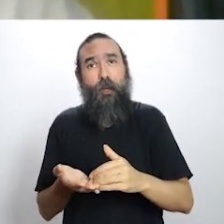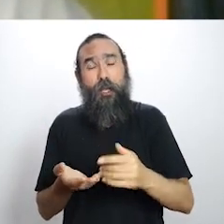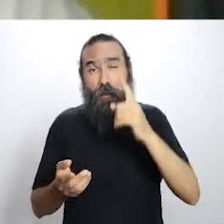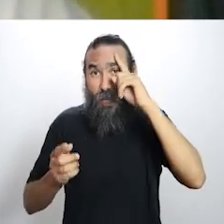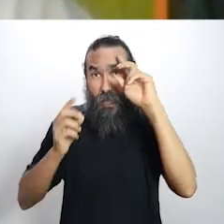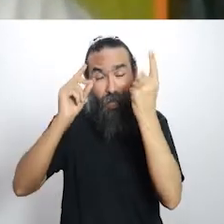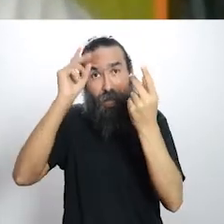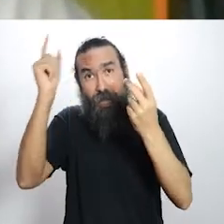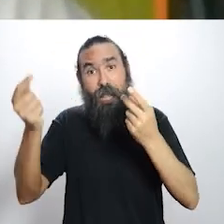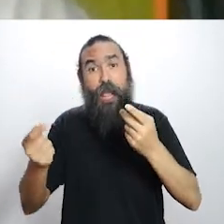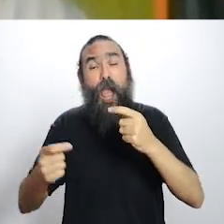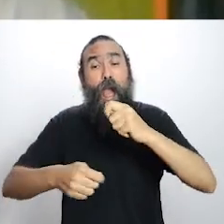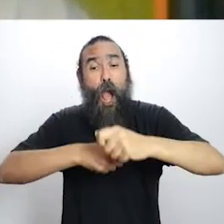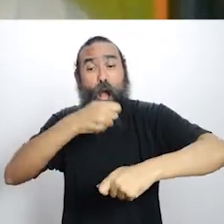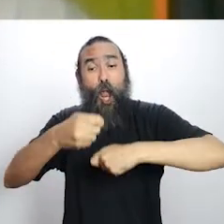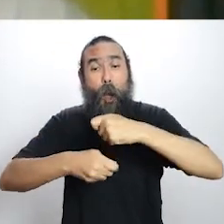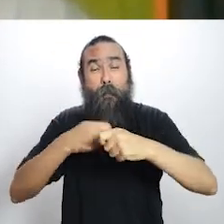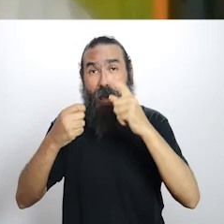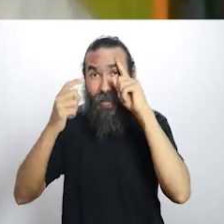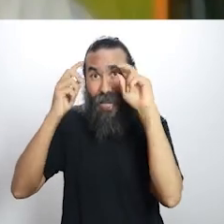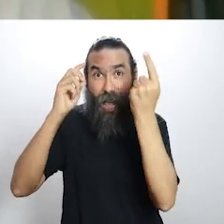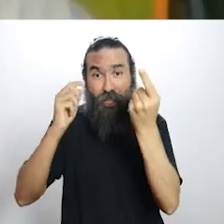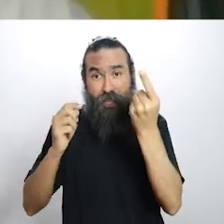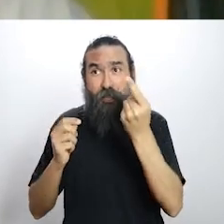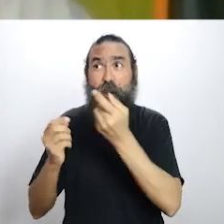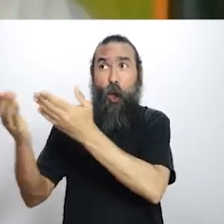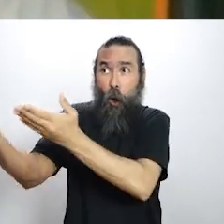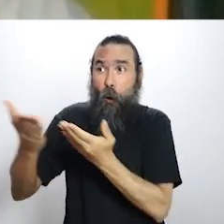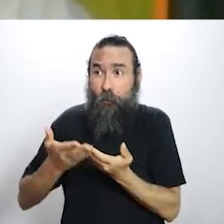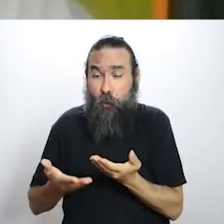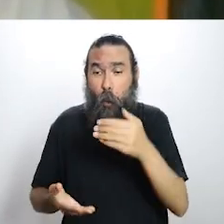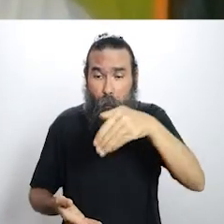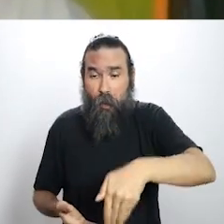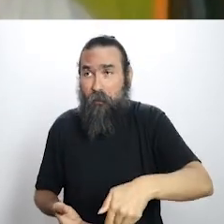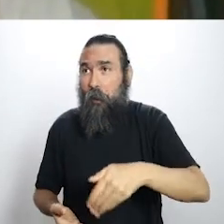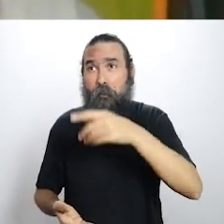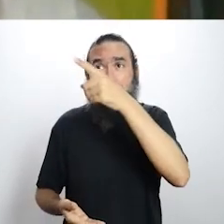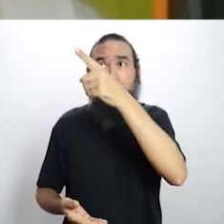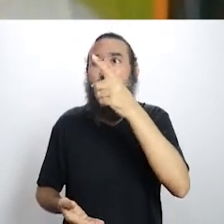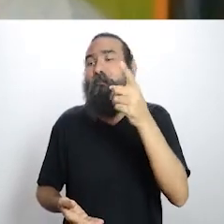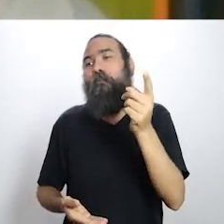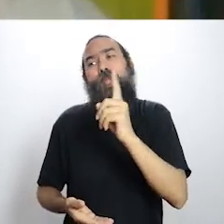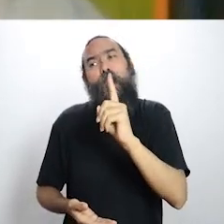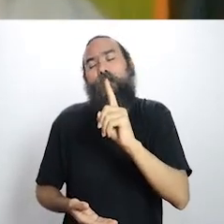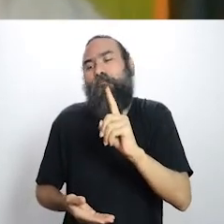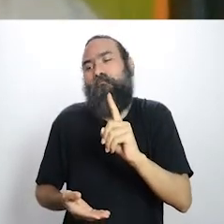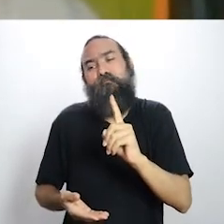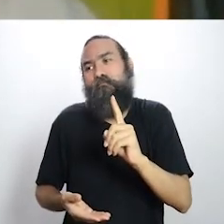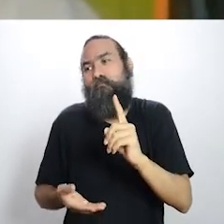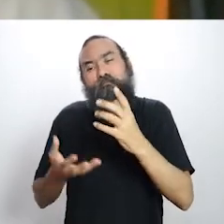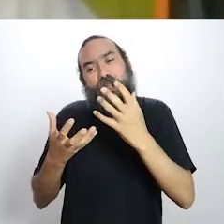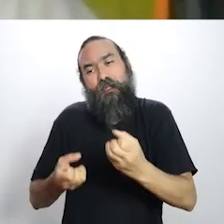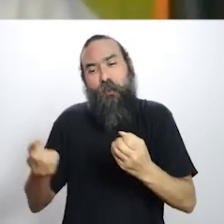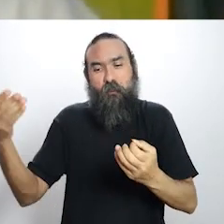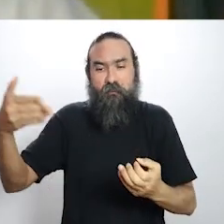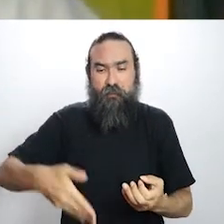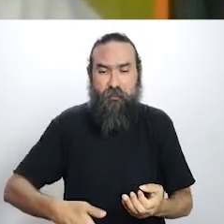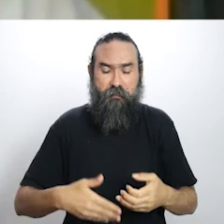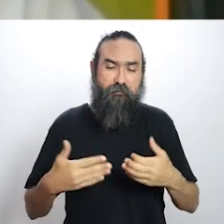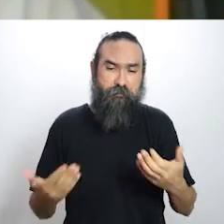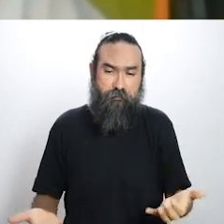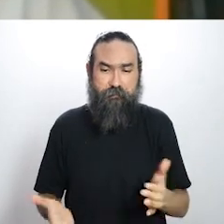criatividade, de economia criativa, para participar, mas, infelizmente, ele não se dispôs a participar.